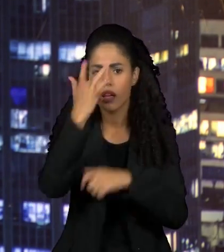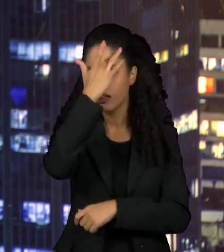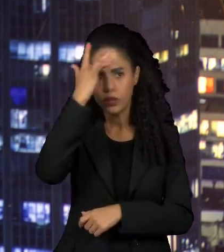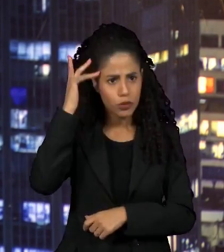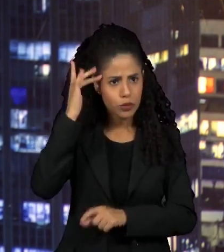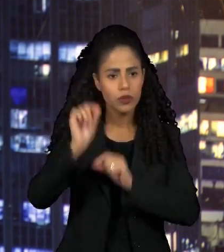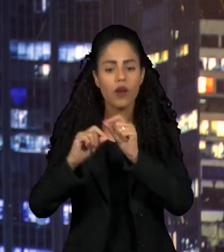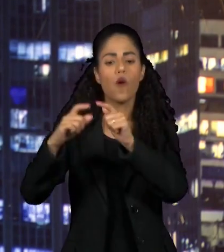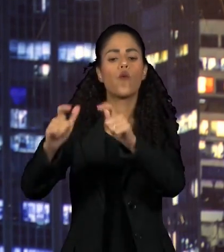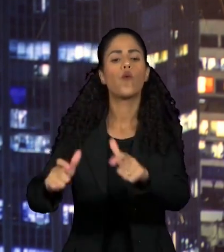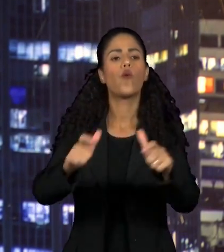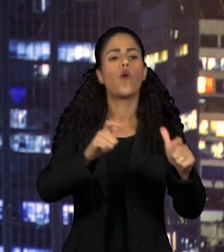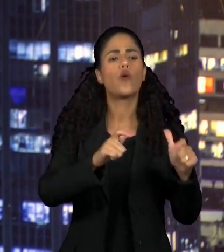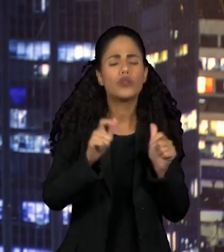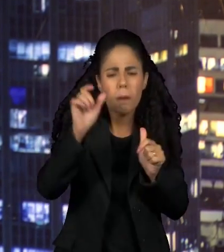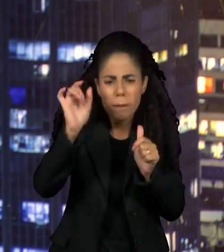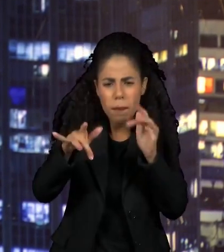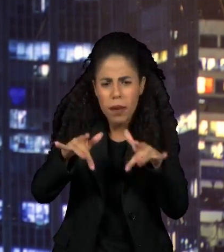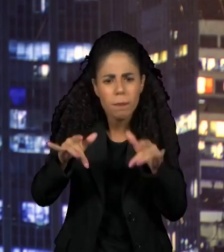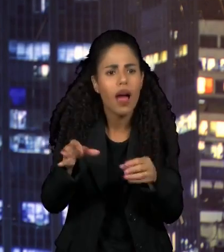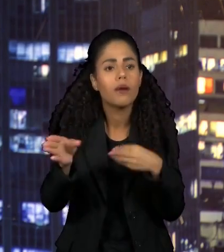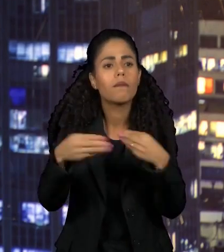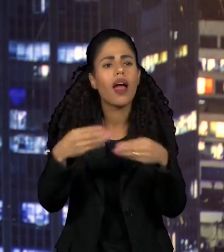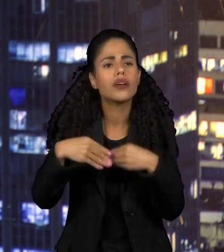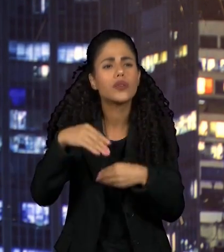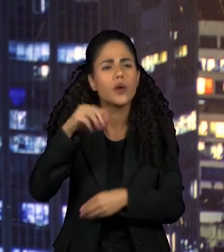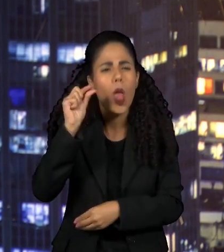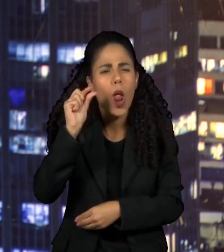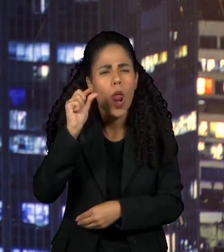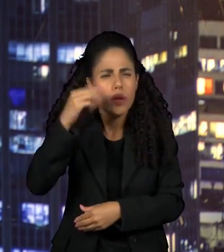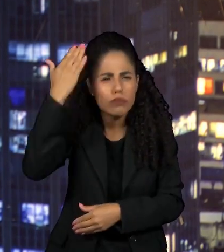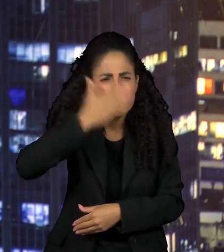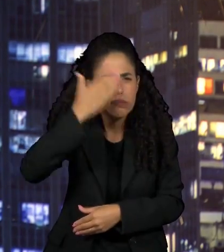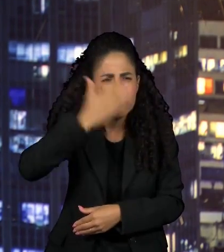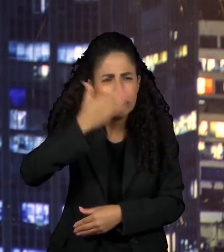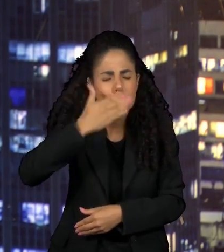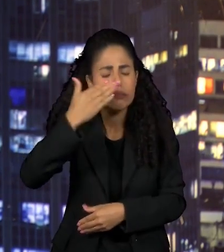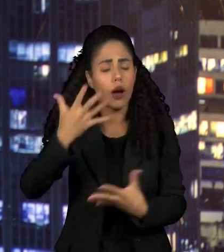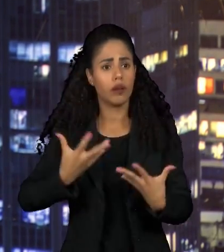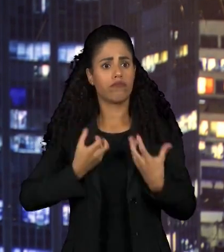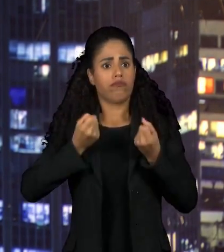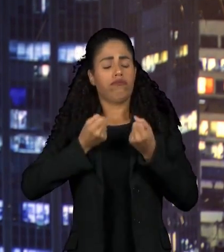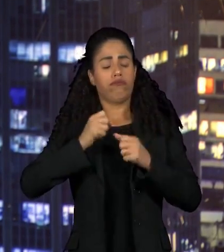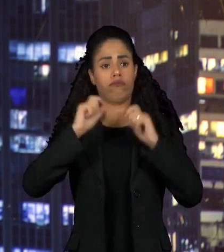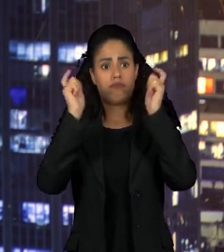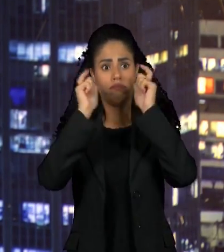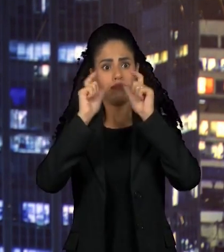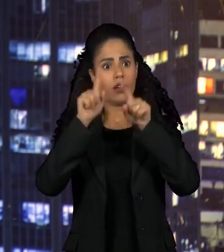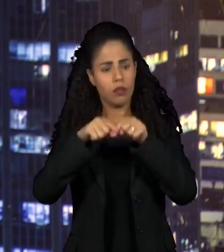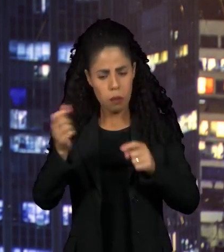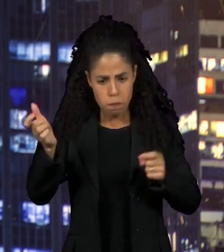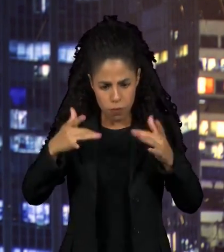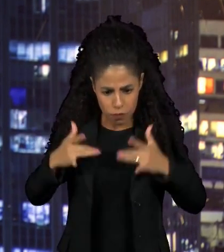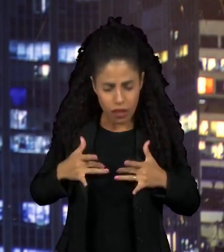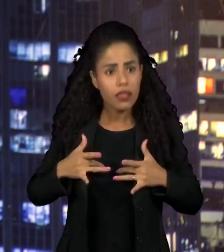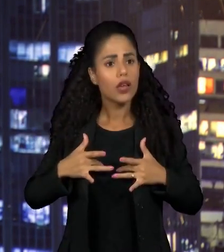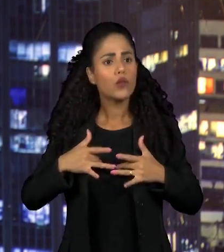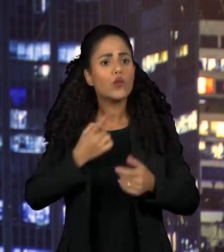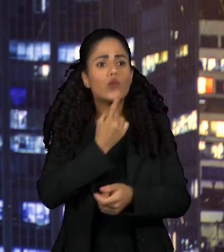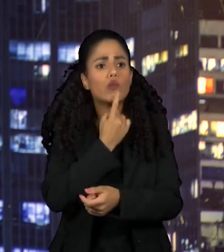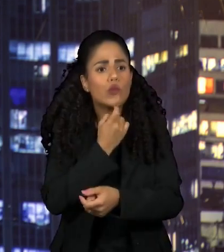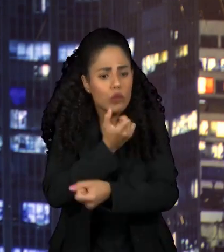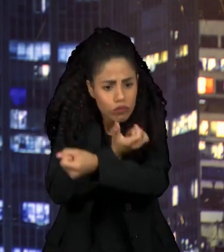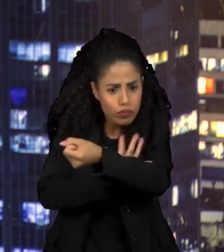pessoas onde estão esses microplásticos. E assusta quando a gente vê isso, não é? Até na corrente sanguínea, no leite